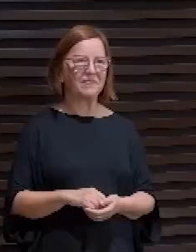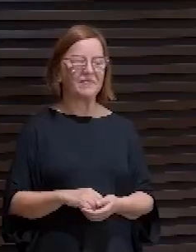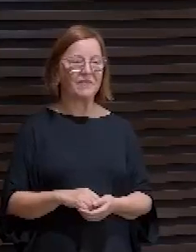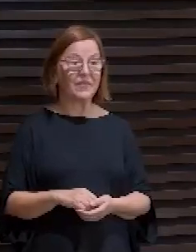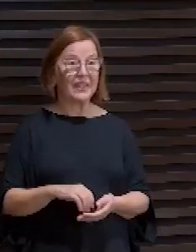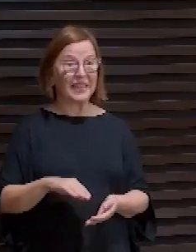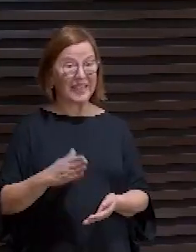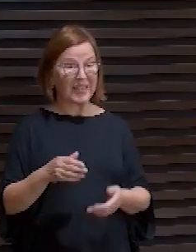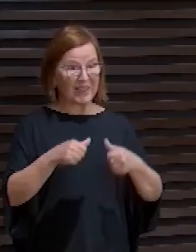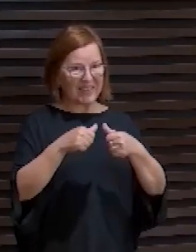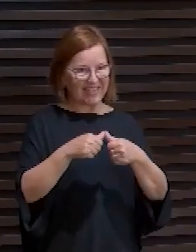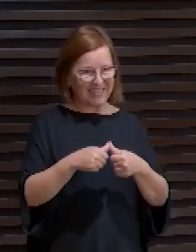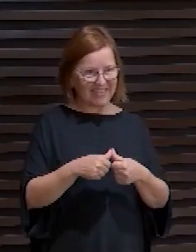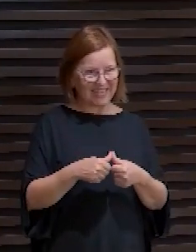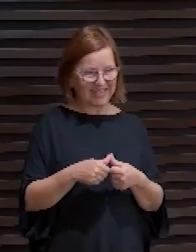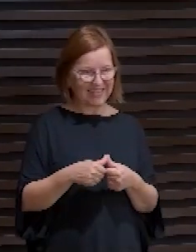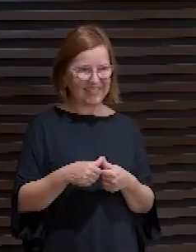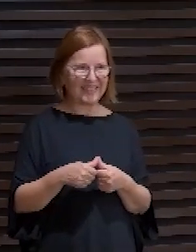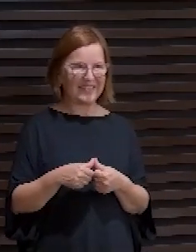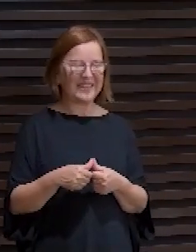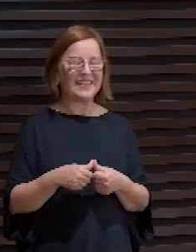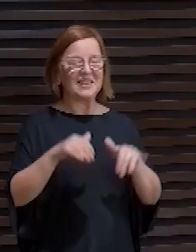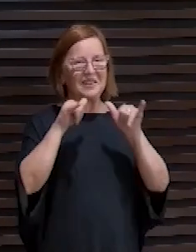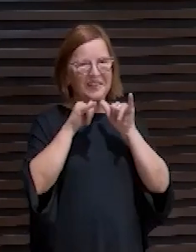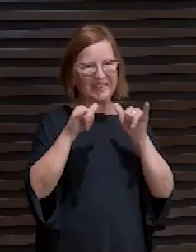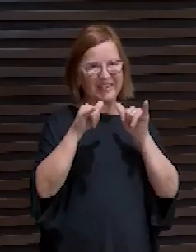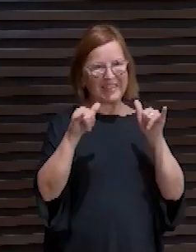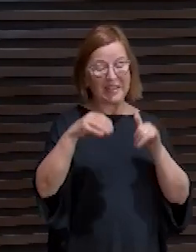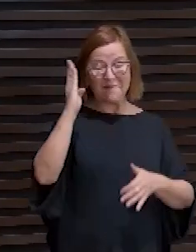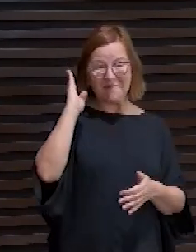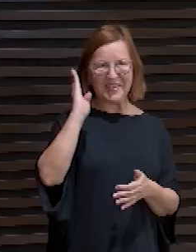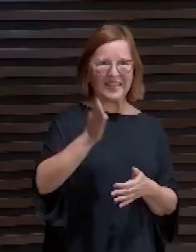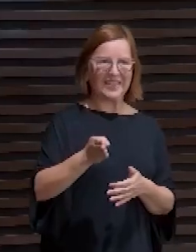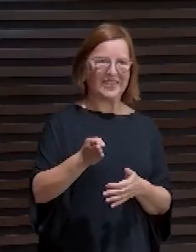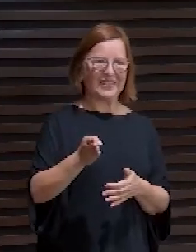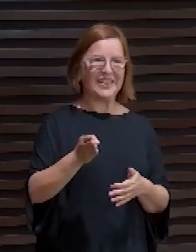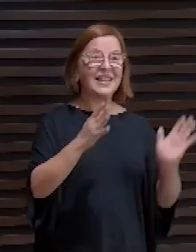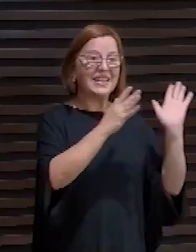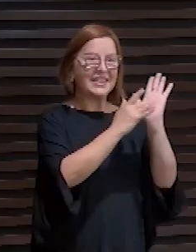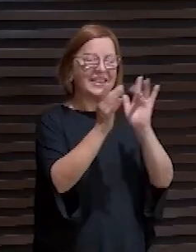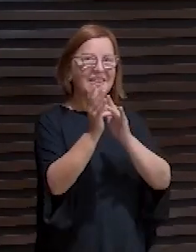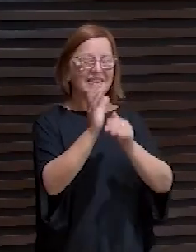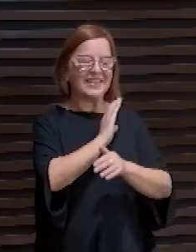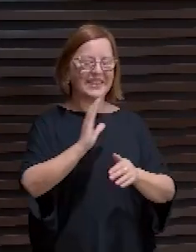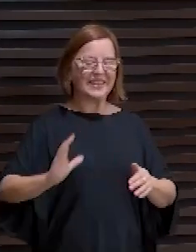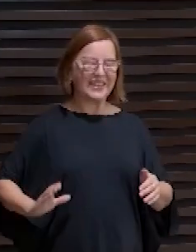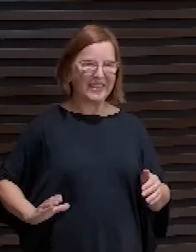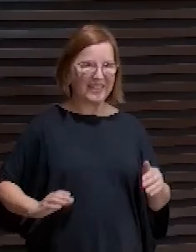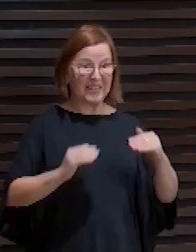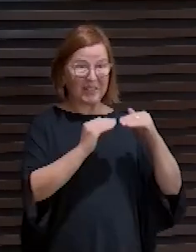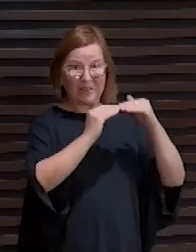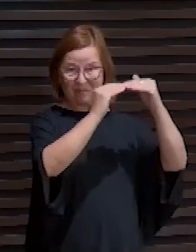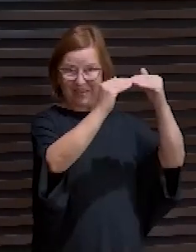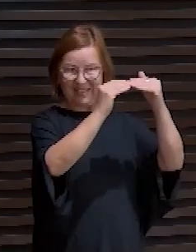amados, esse é o contexto, esta mensagem principal. Jesus Cristo é superior, Ele